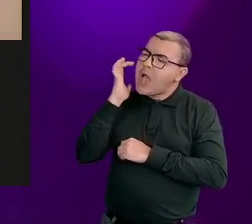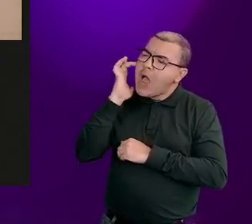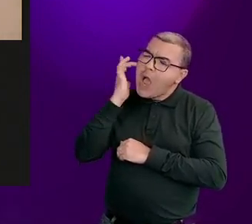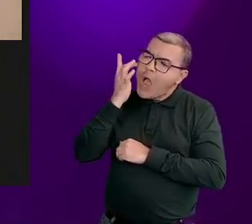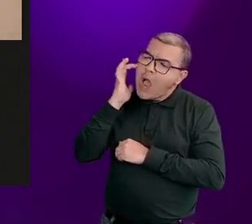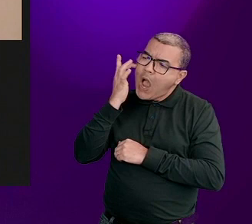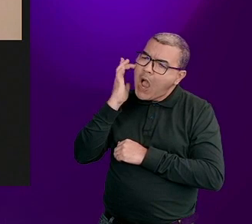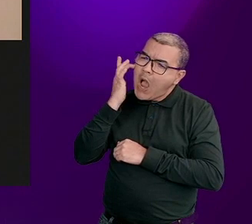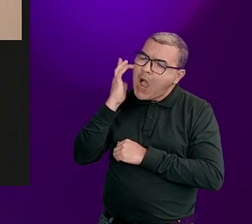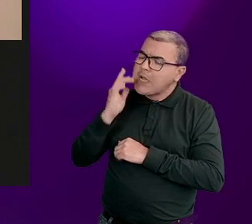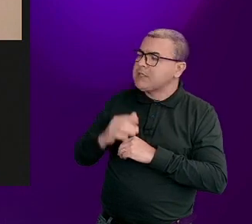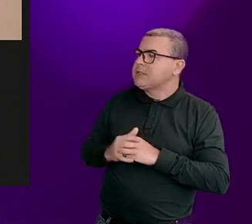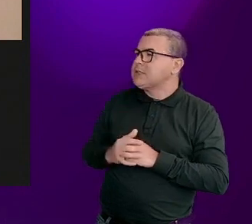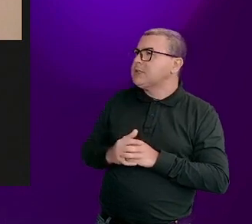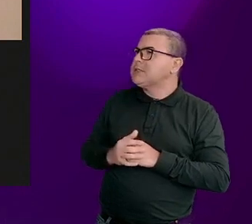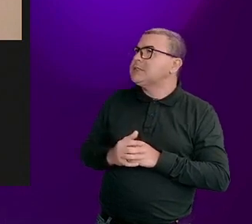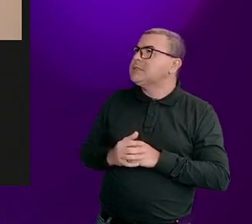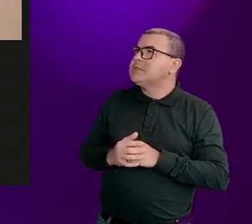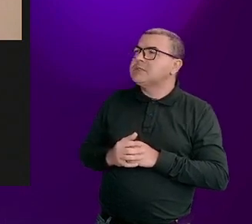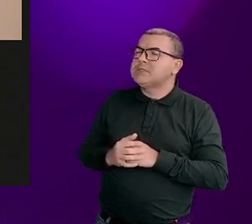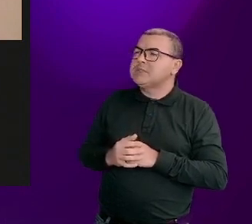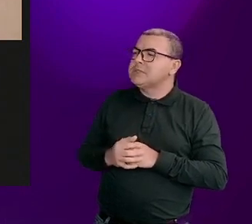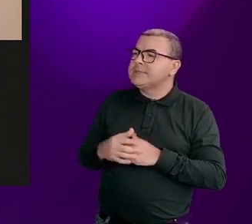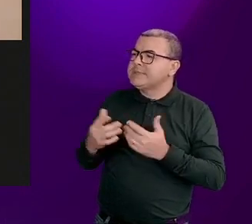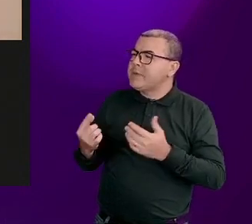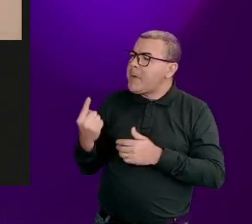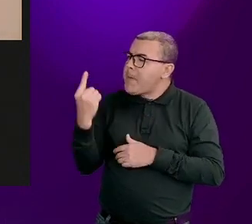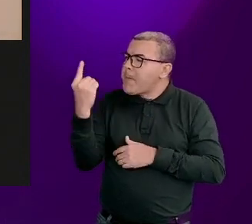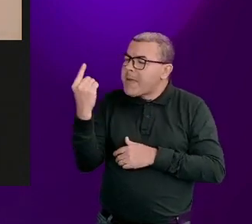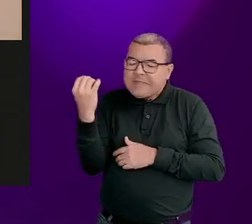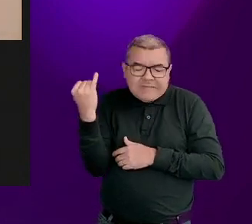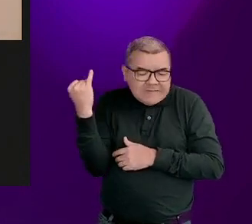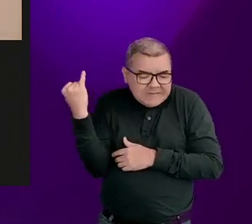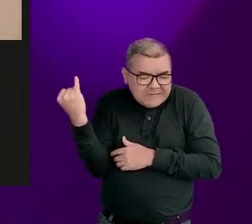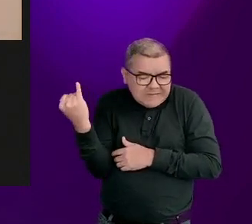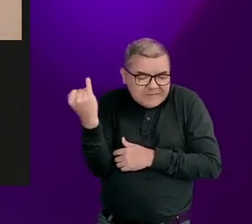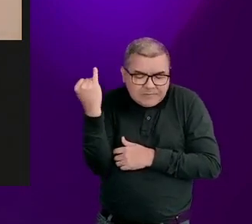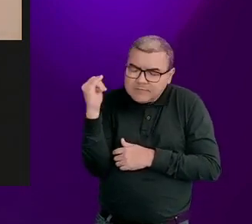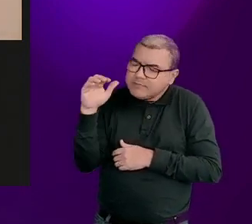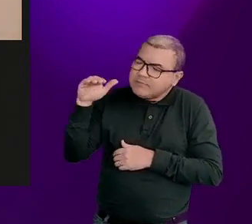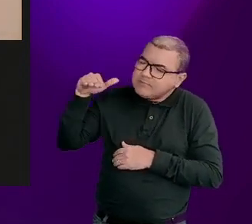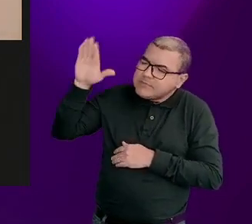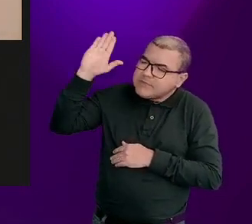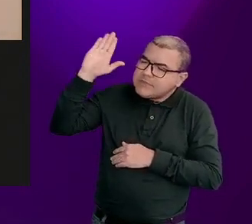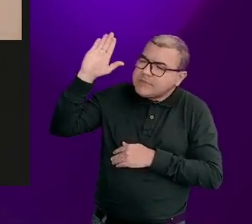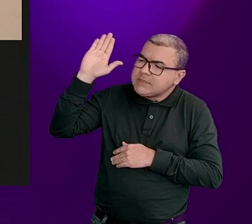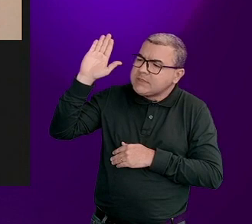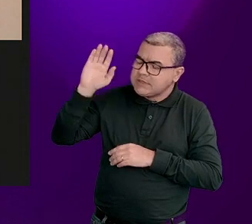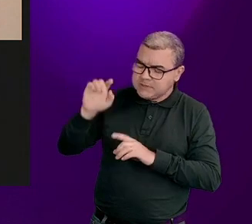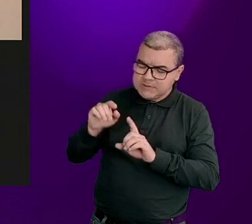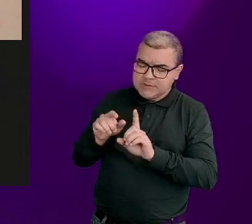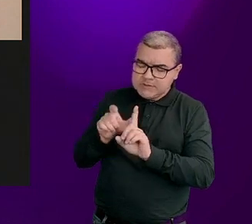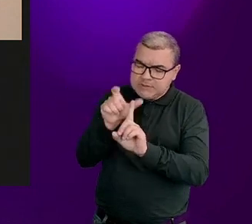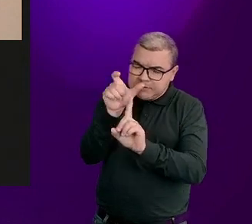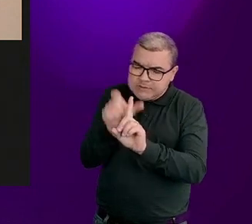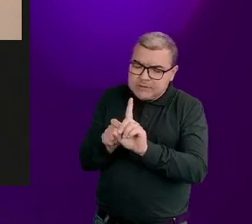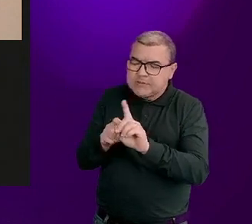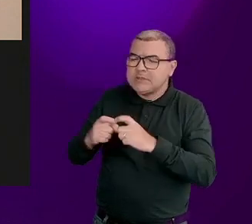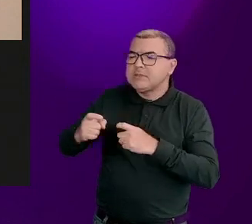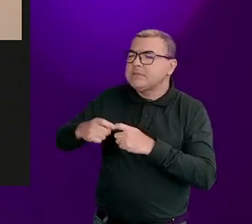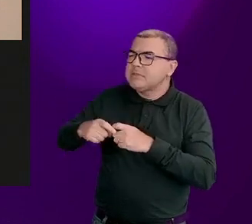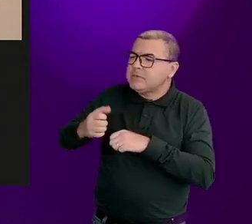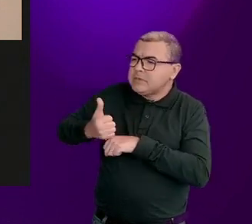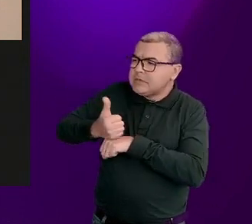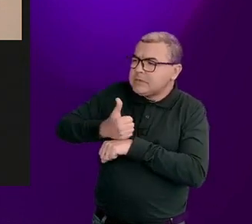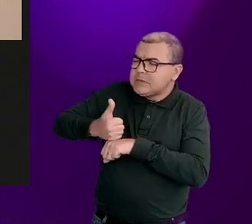você acha ser extremamente importante para que um